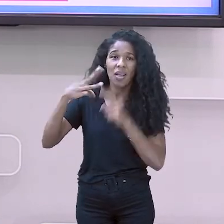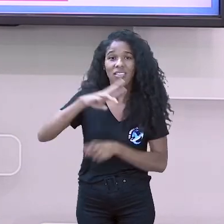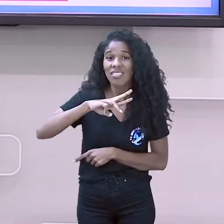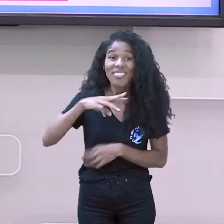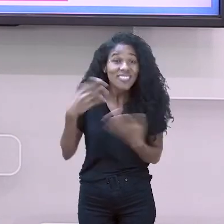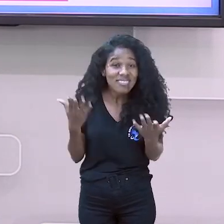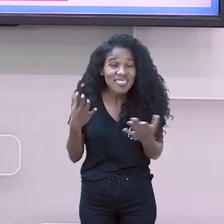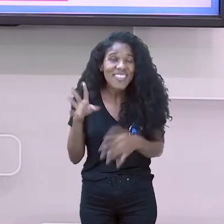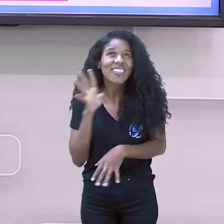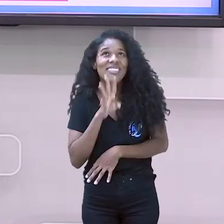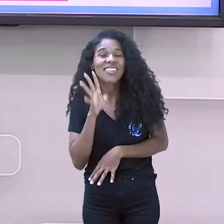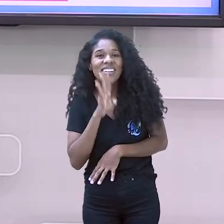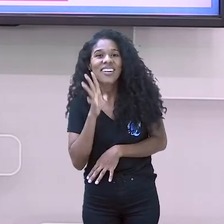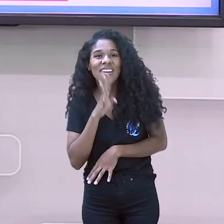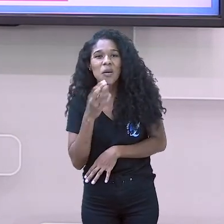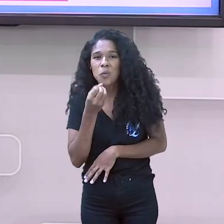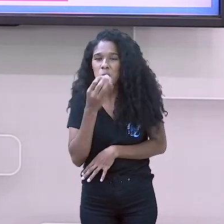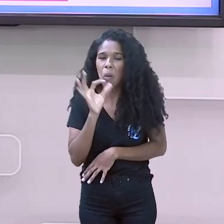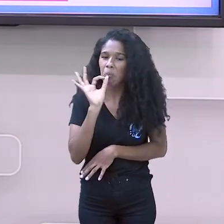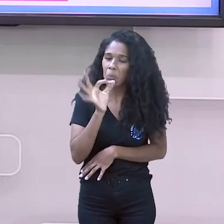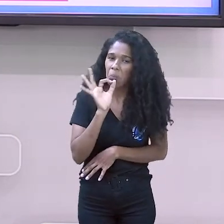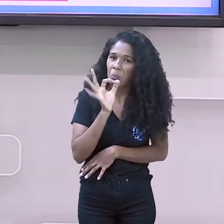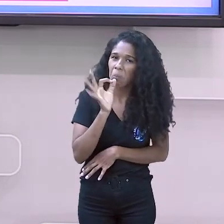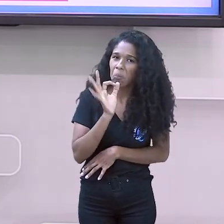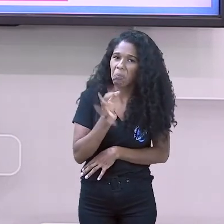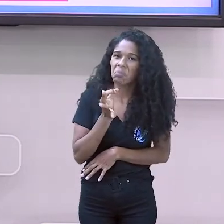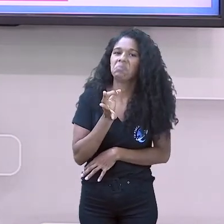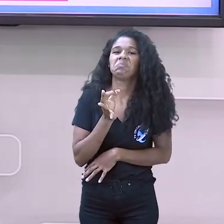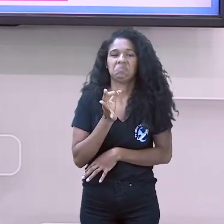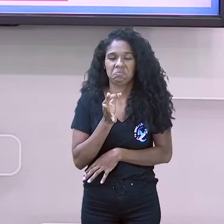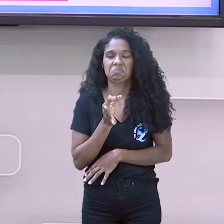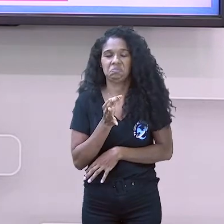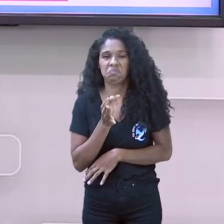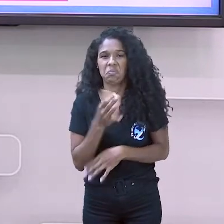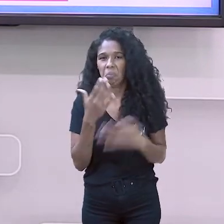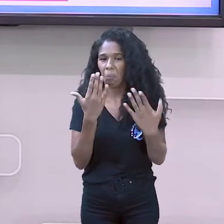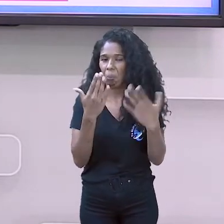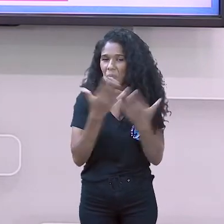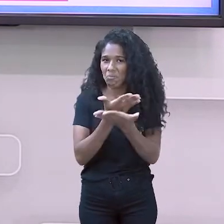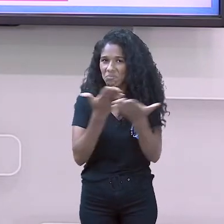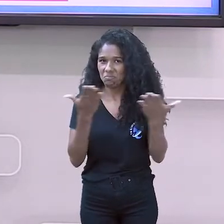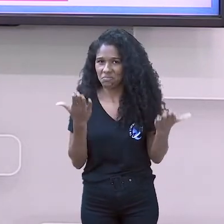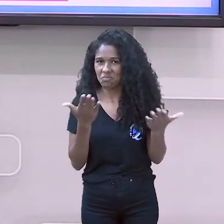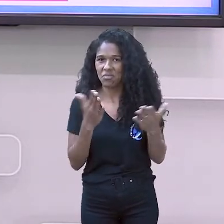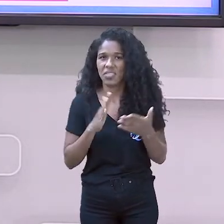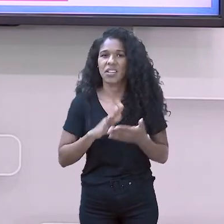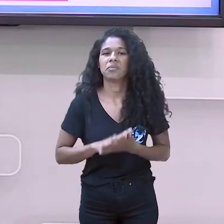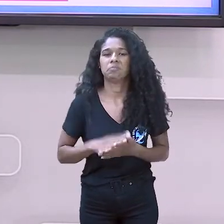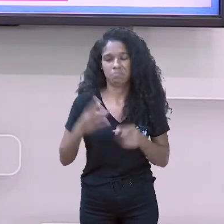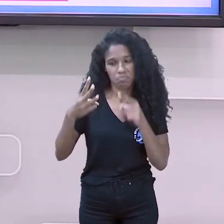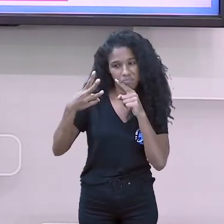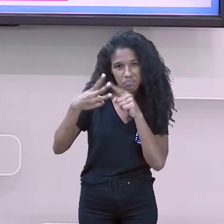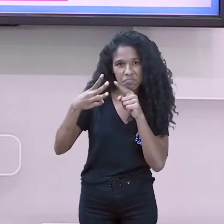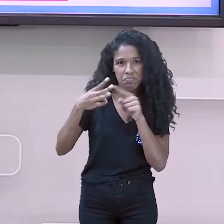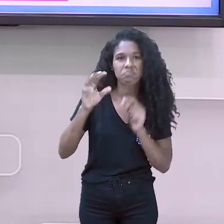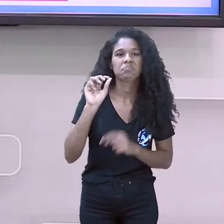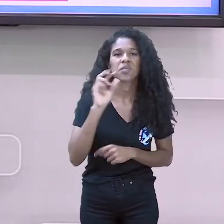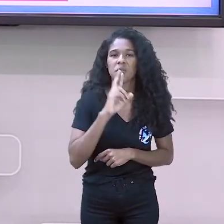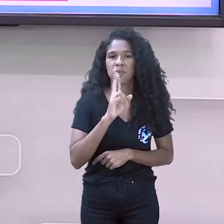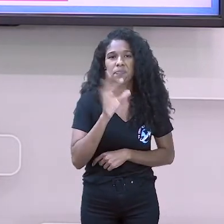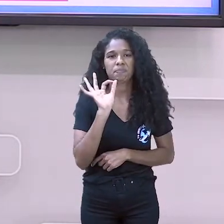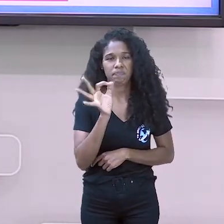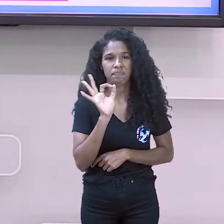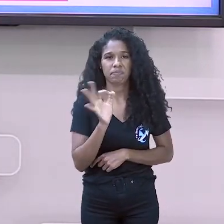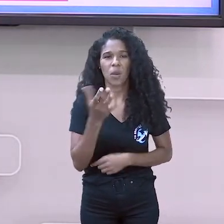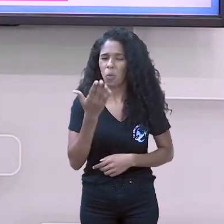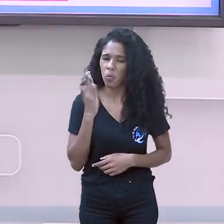nenhuma fala do narrador, certo? É por isso que ele é um narrador observador. Parabéns, gostei de ver vocês participando